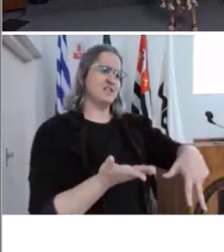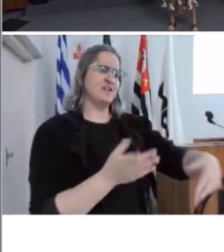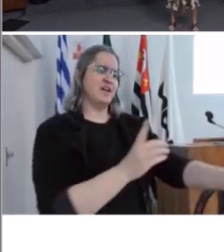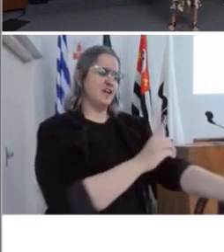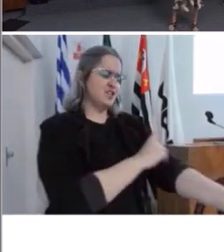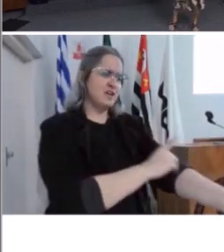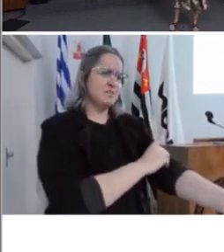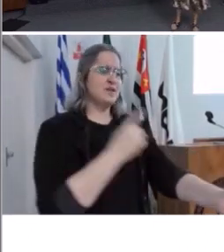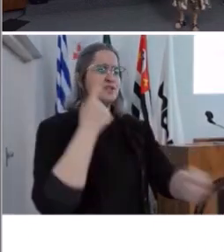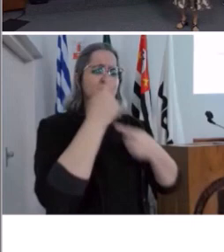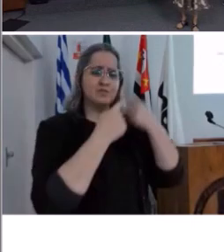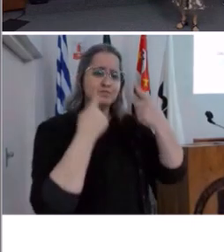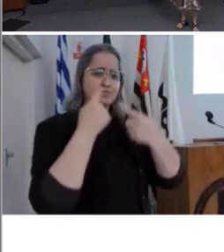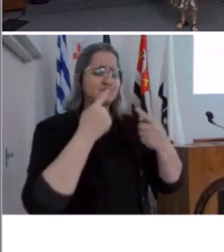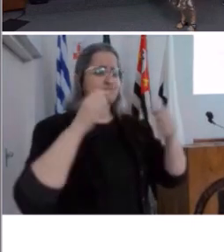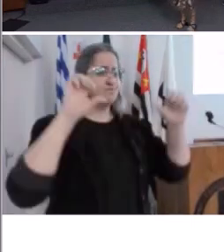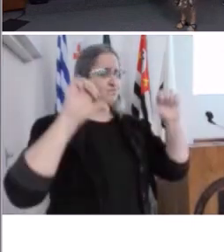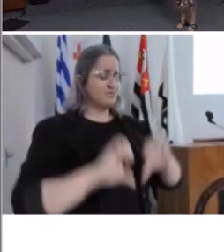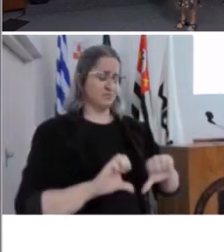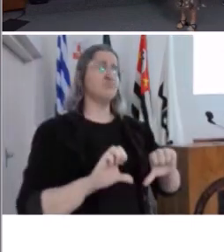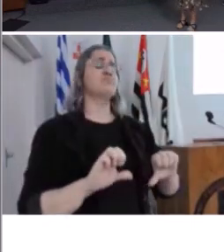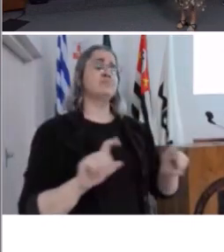alteração metabólica, né?